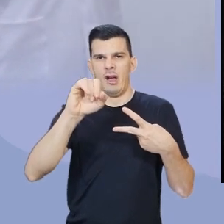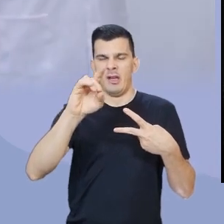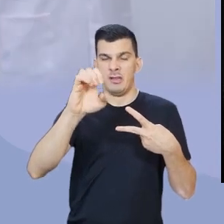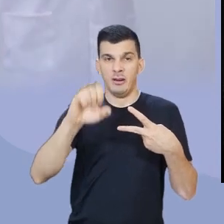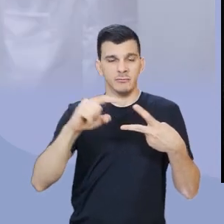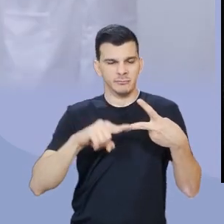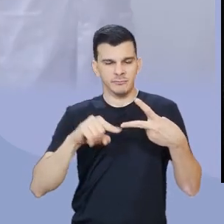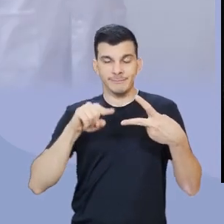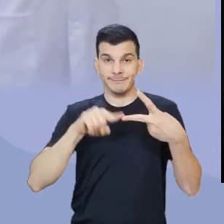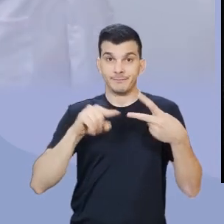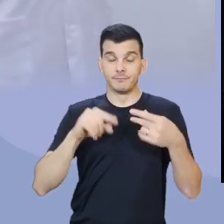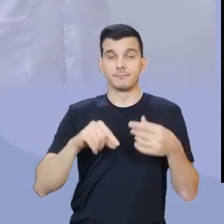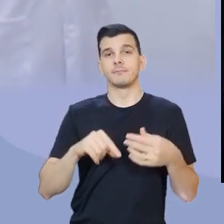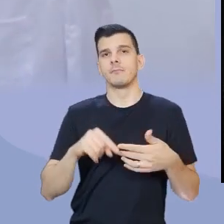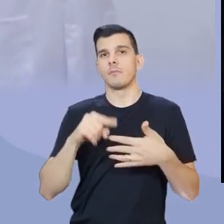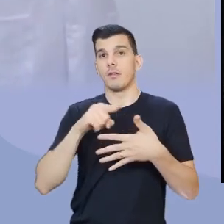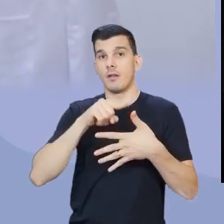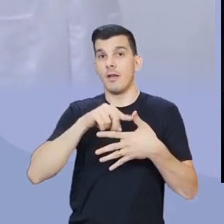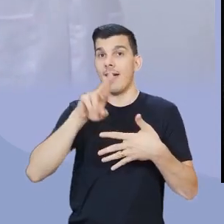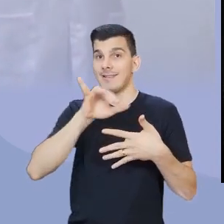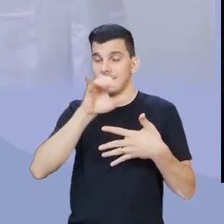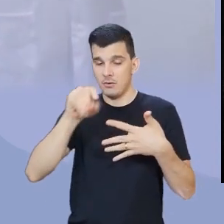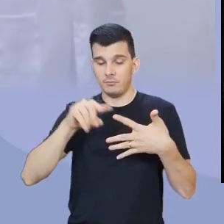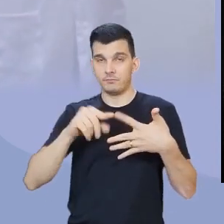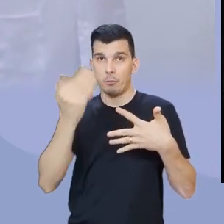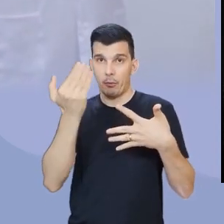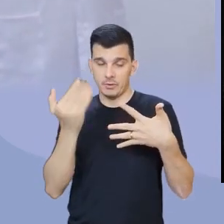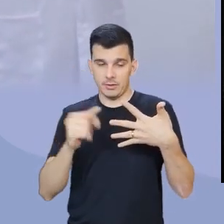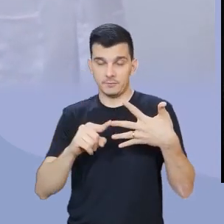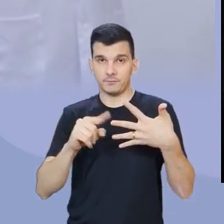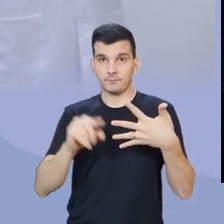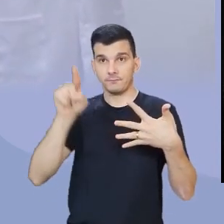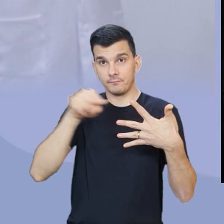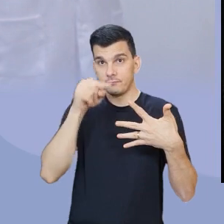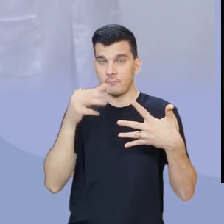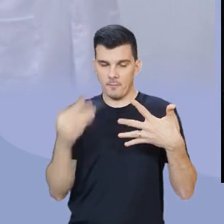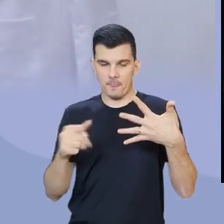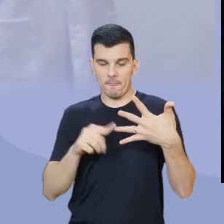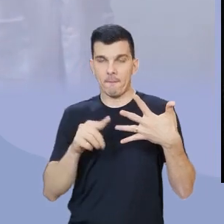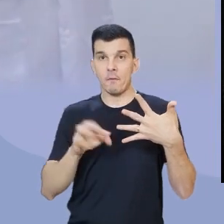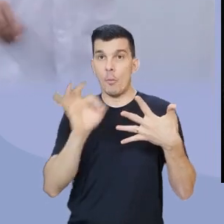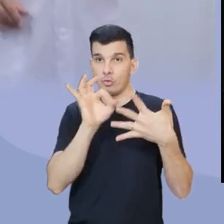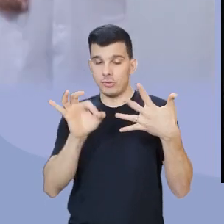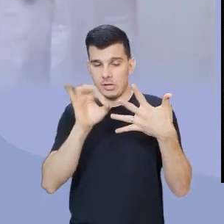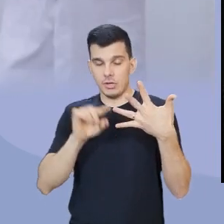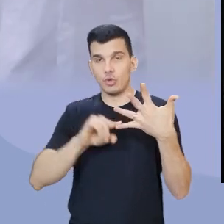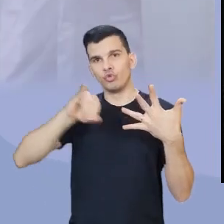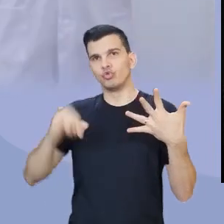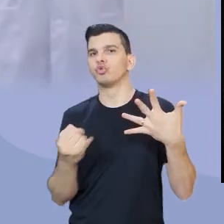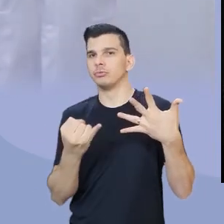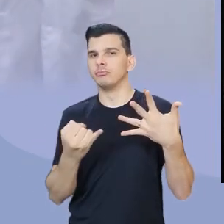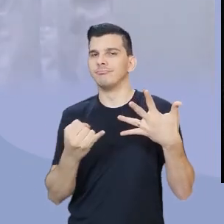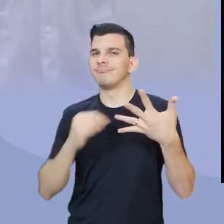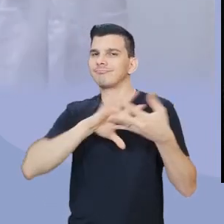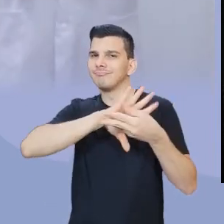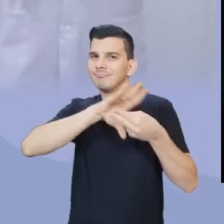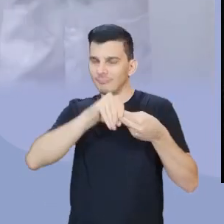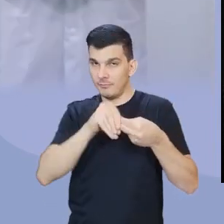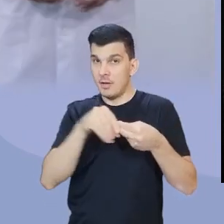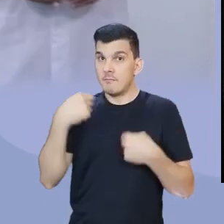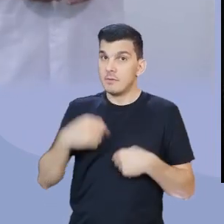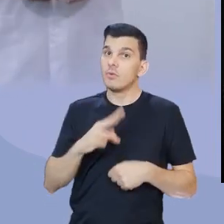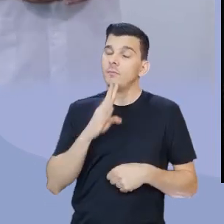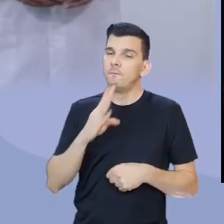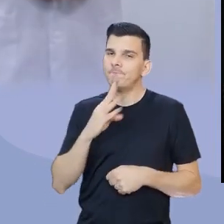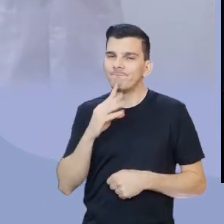importantes. Razão, proporção, regra de 3, porcentagem e juros. Tem que dominar. E talvez a regra